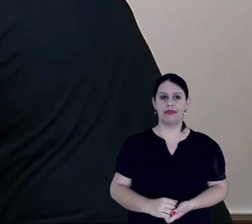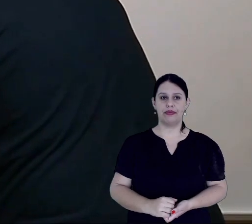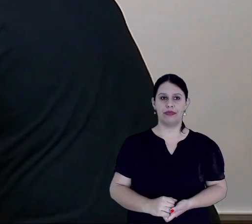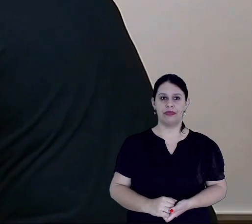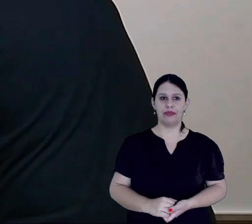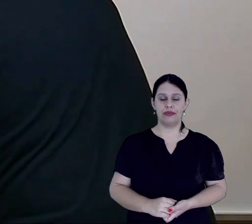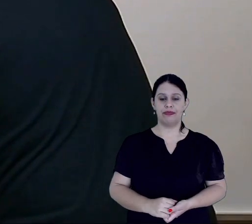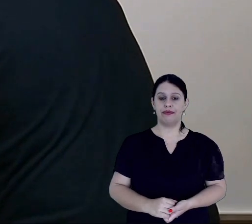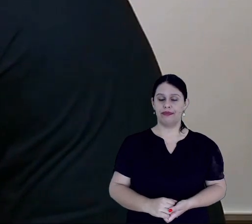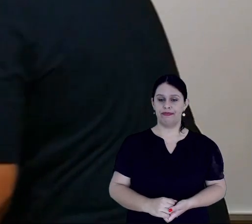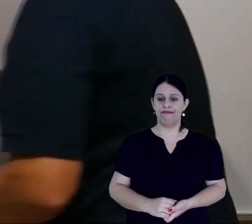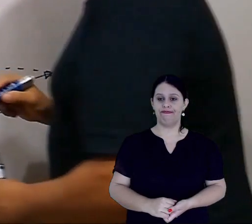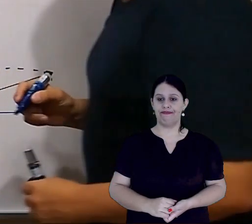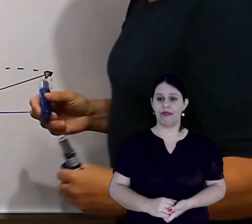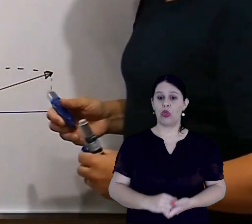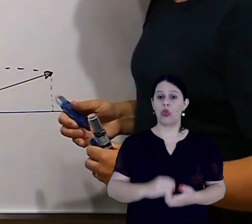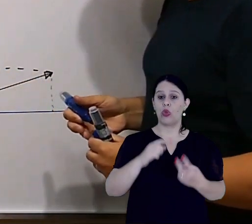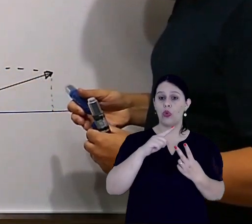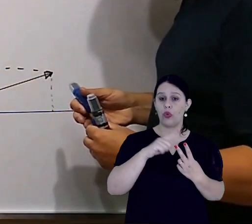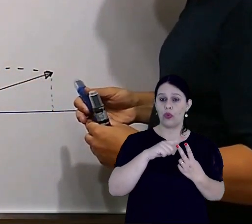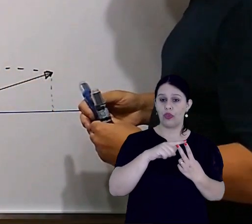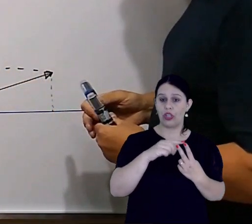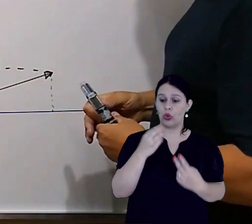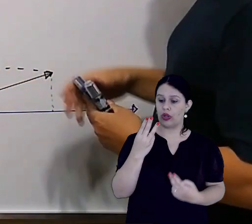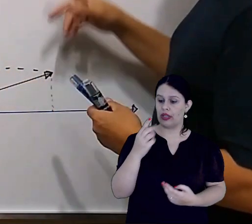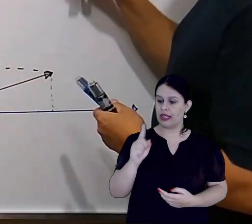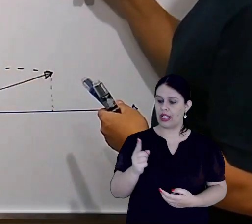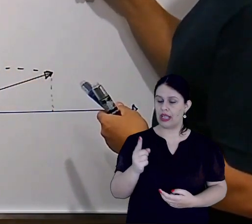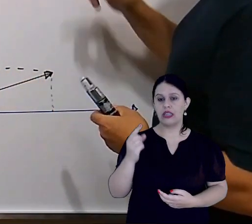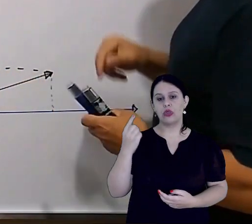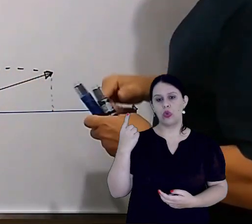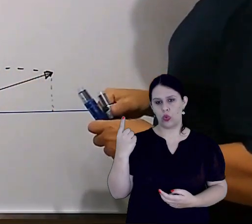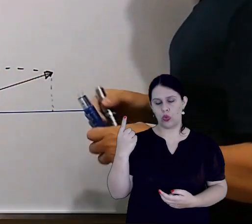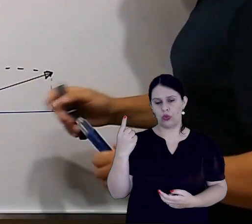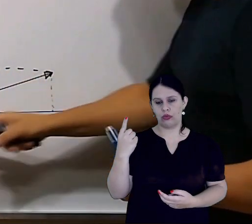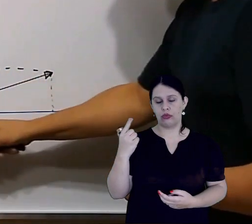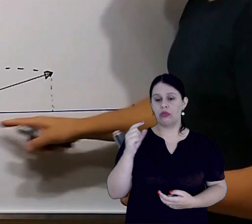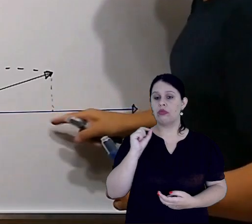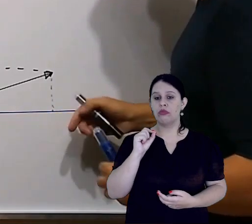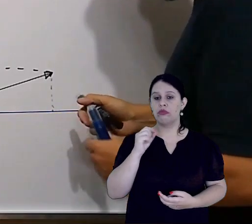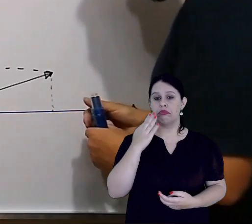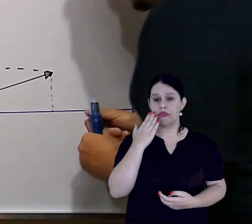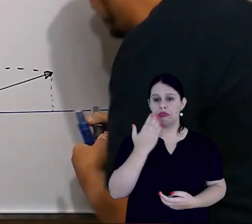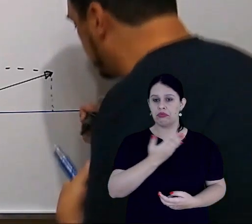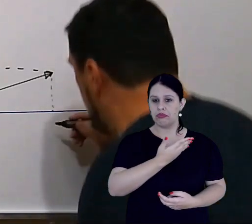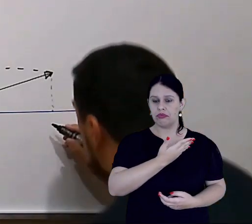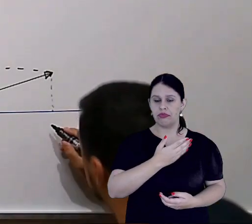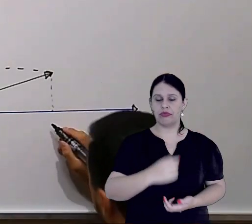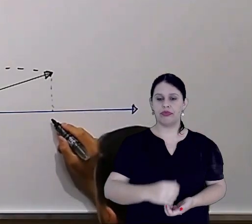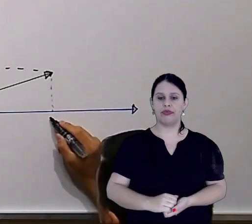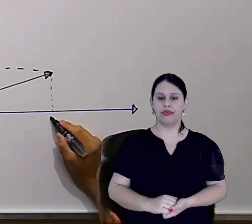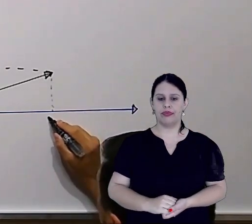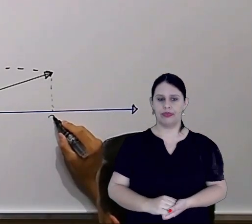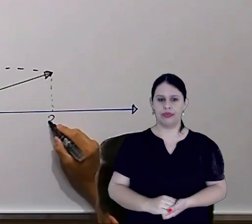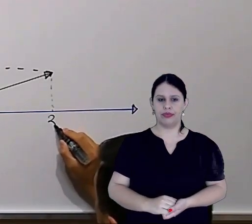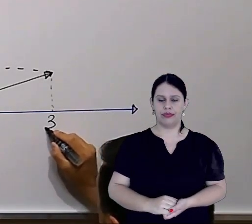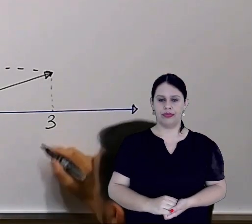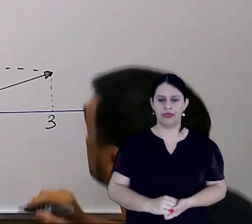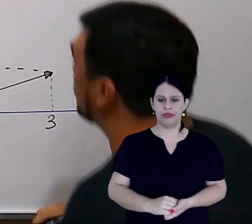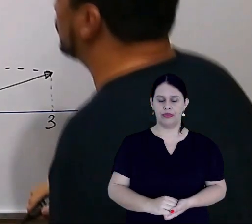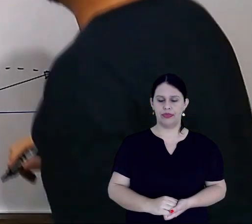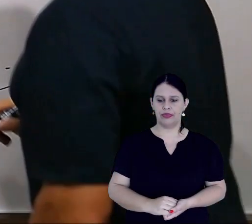3 aqui Legal? O vetor 3,1 tem 3 para X 3